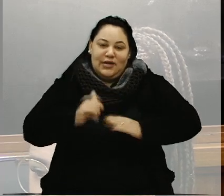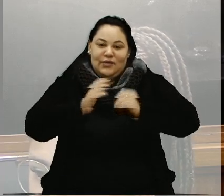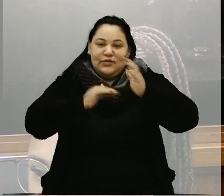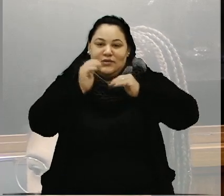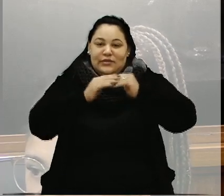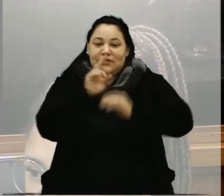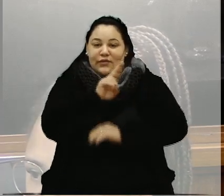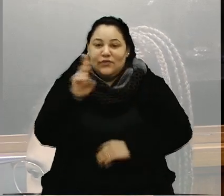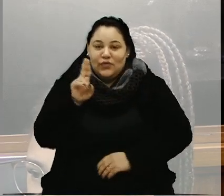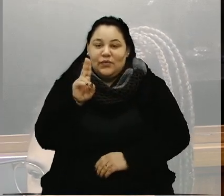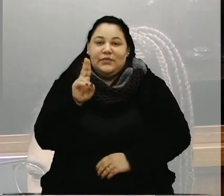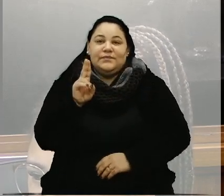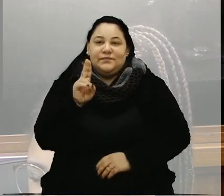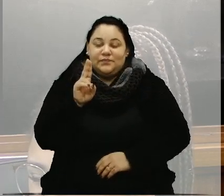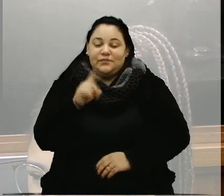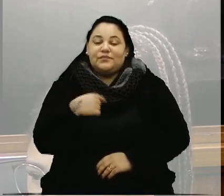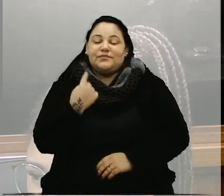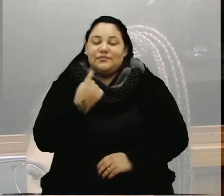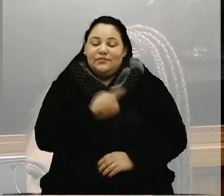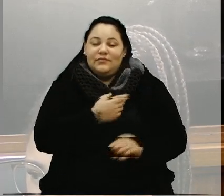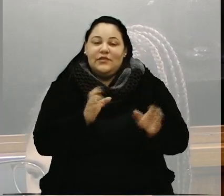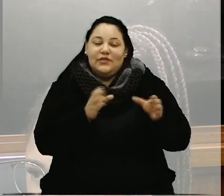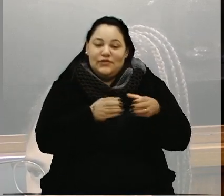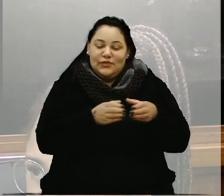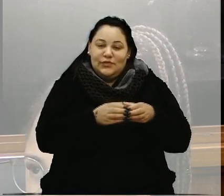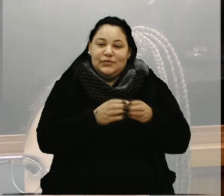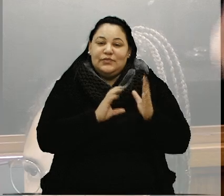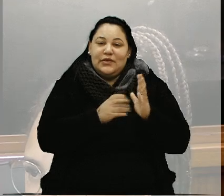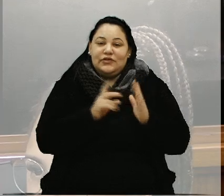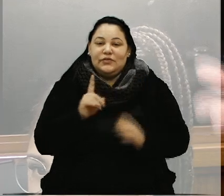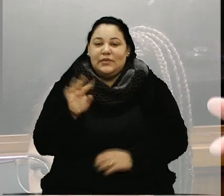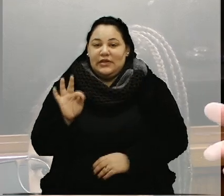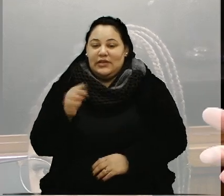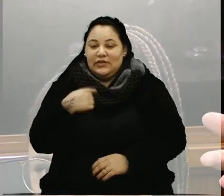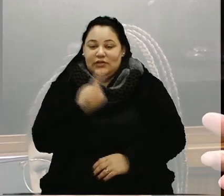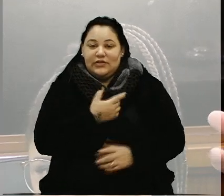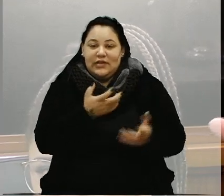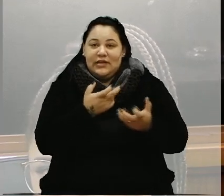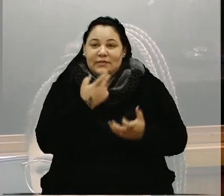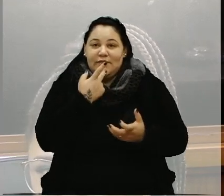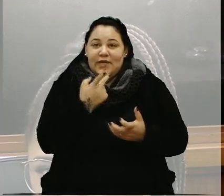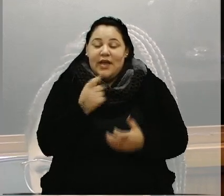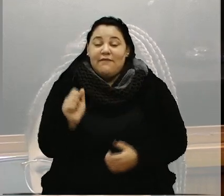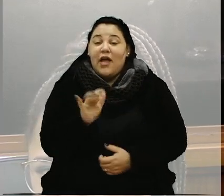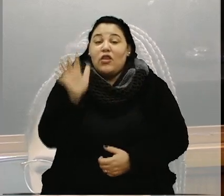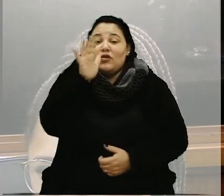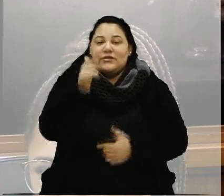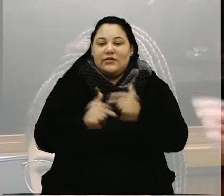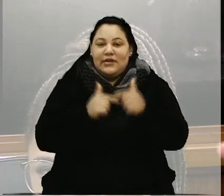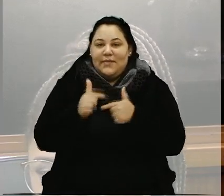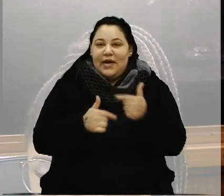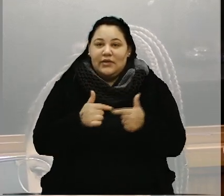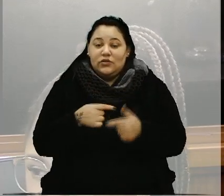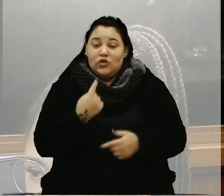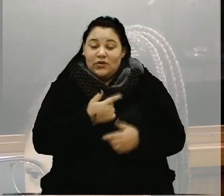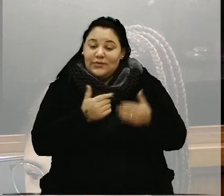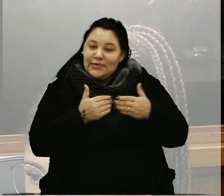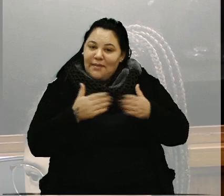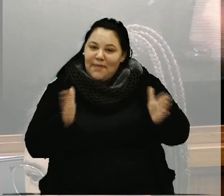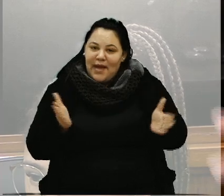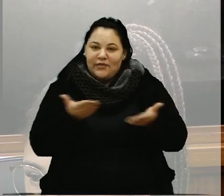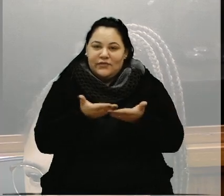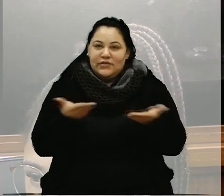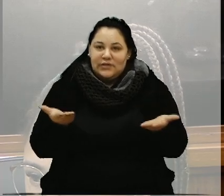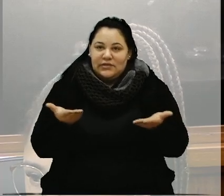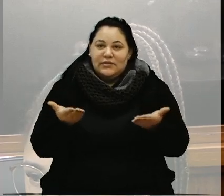da nossa bancada, do Partido dos Trabalhadores e das Trabalhadoras, a gente quer destacar o trabalho de vocês, nos colocarmos à disposição para